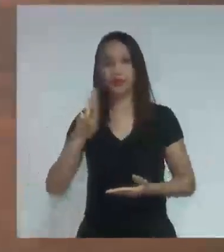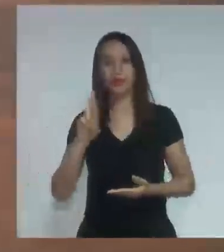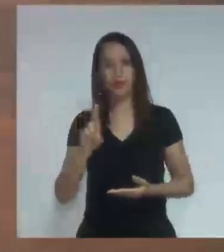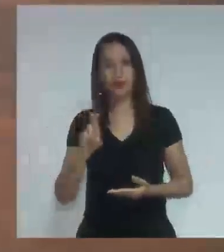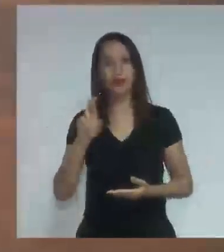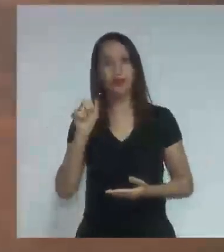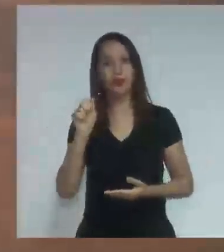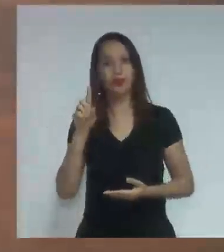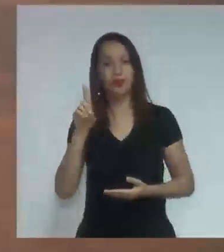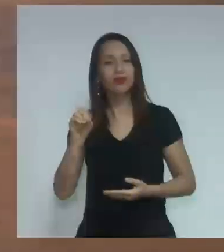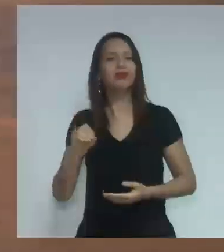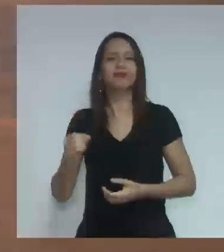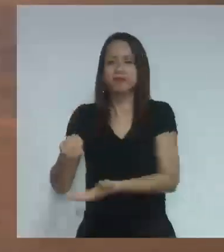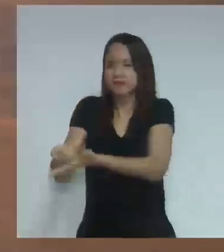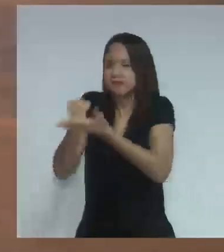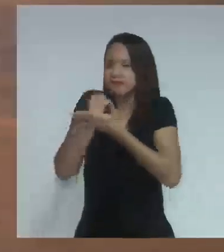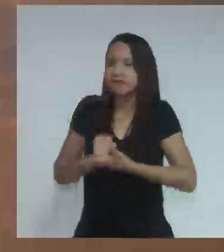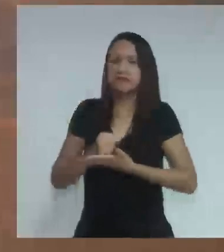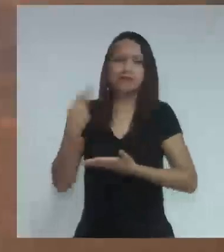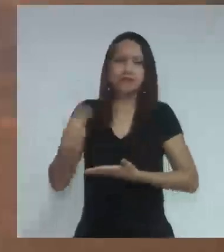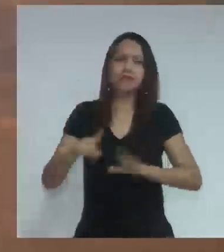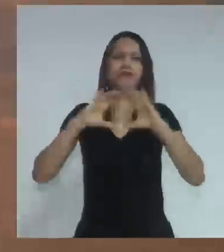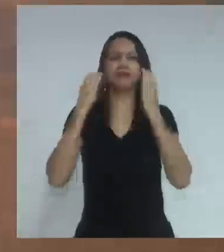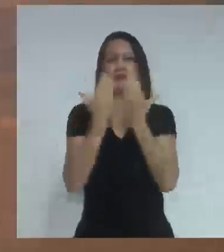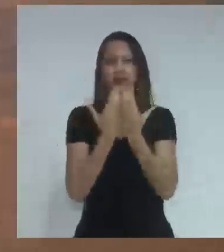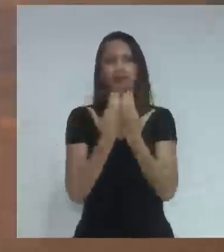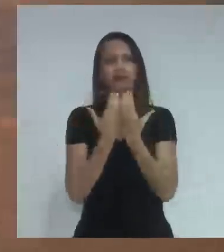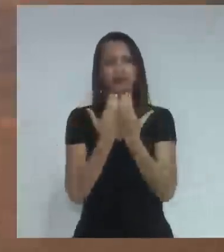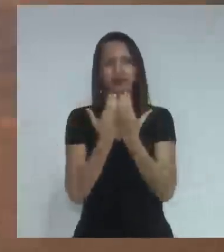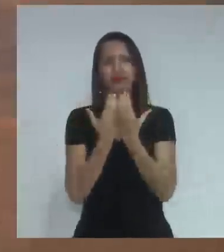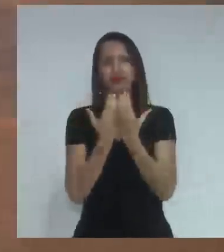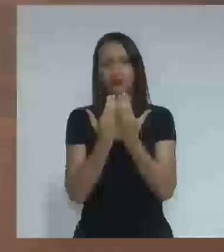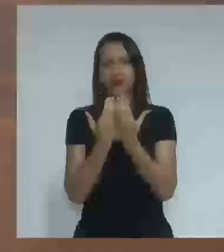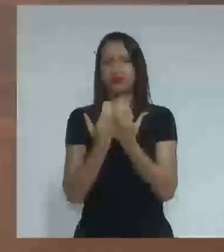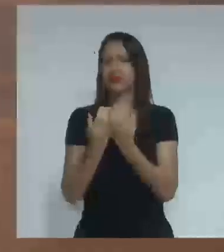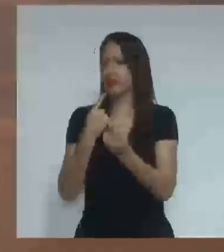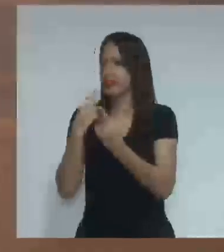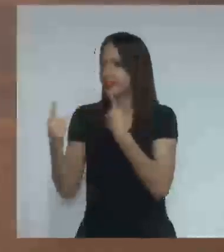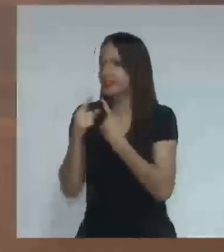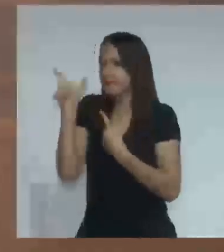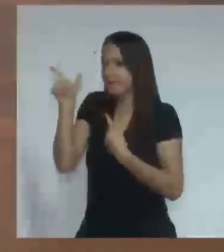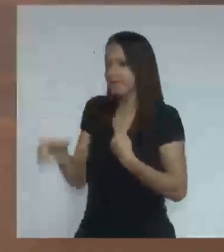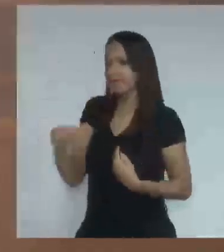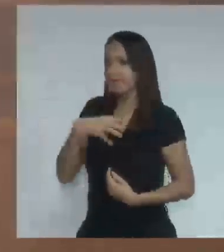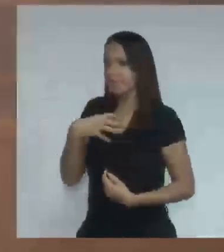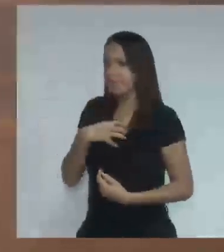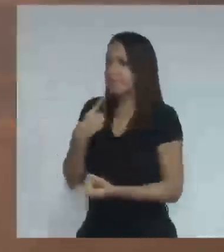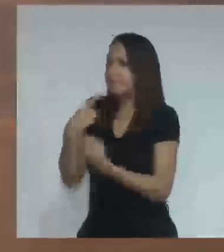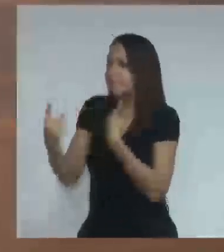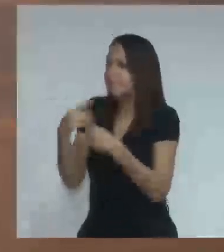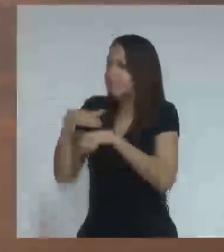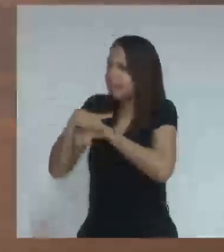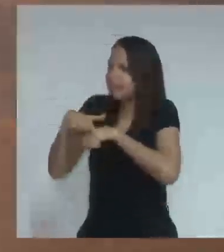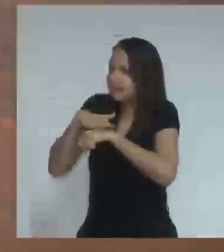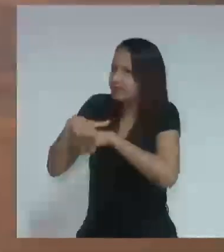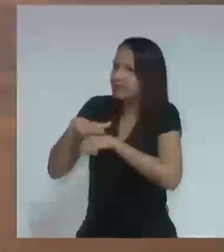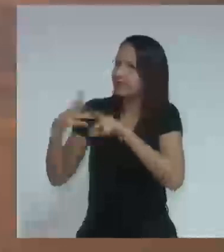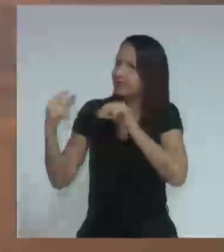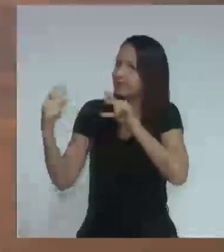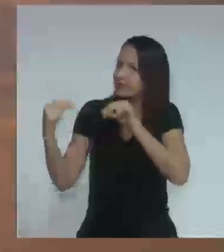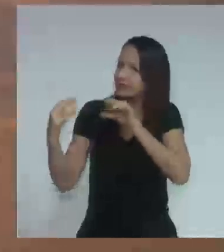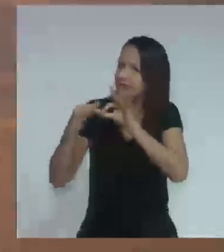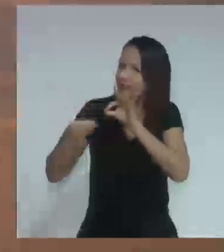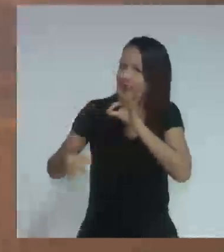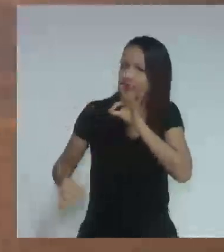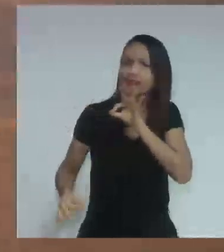muito aqui na casa. Ajudado nos seus posicionamentos, nas conversas, nos diálogos que eu tenho constantemente com